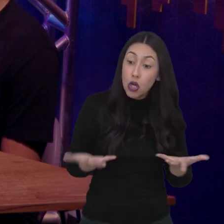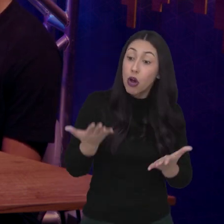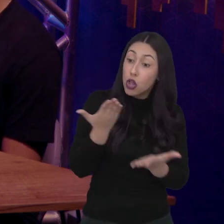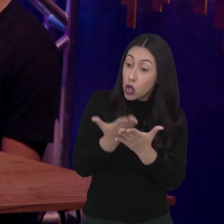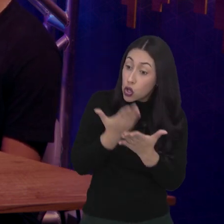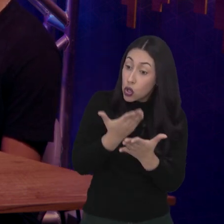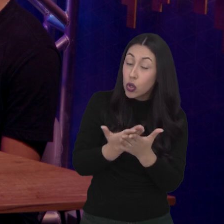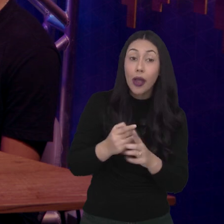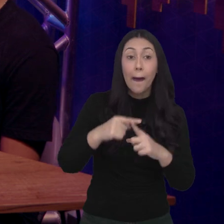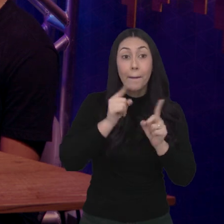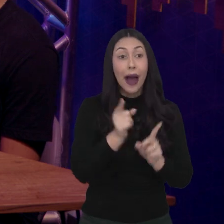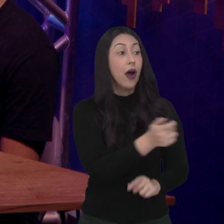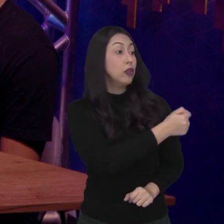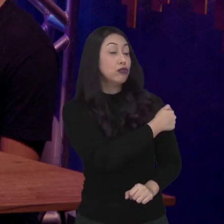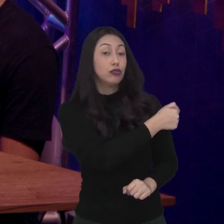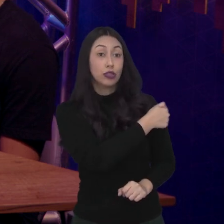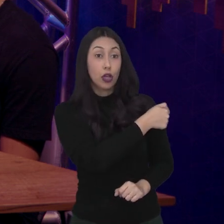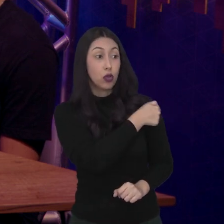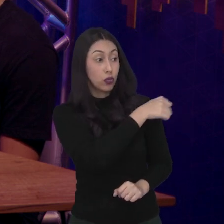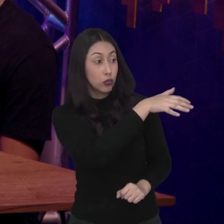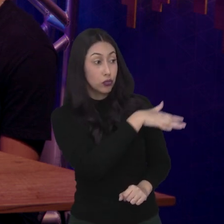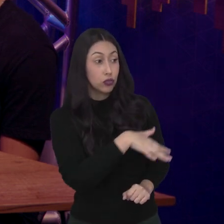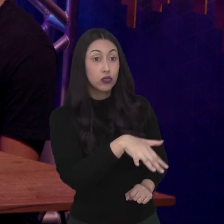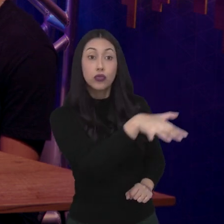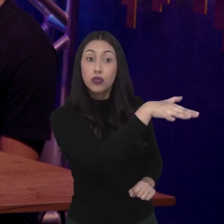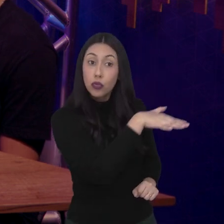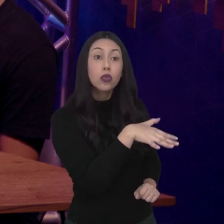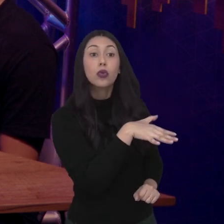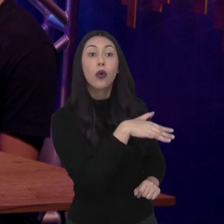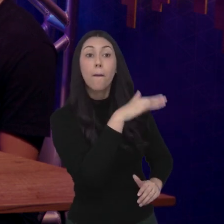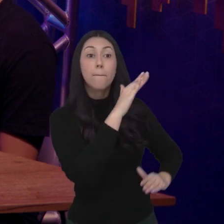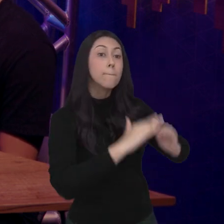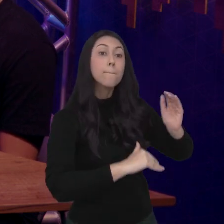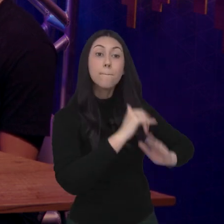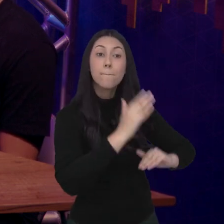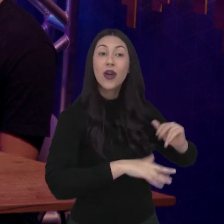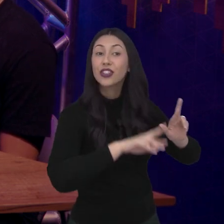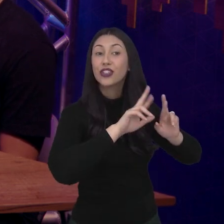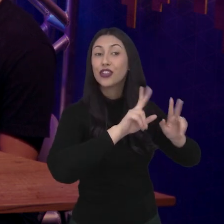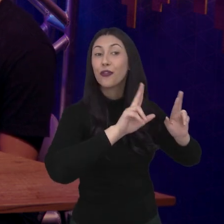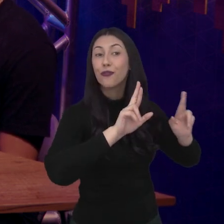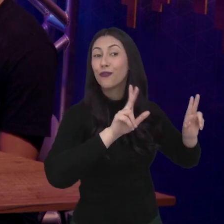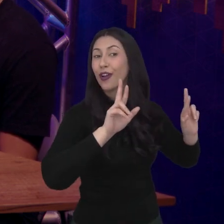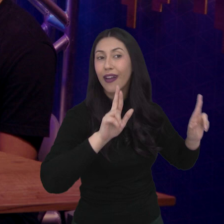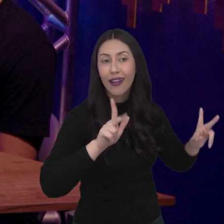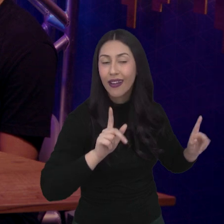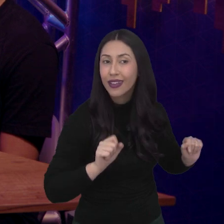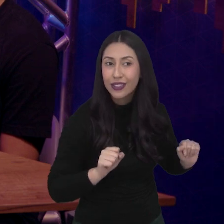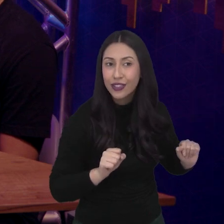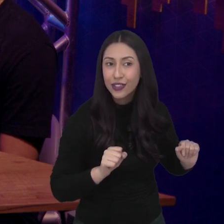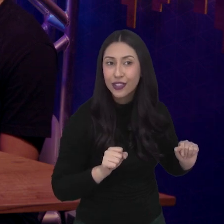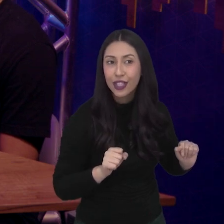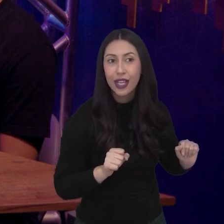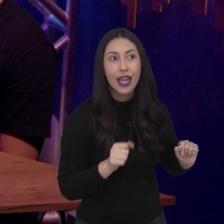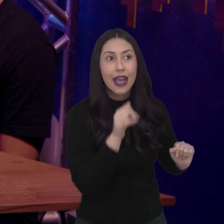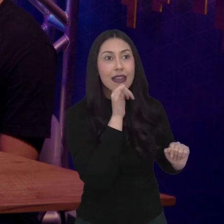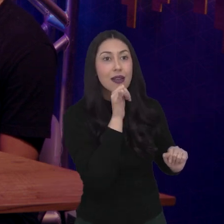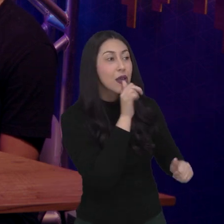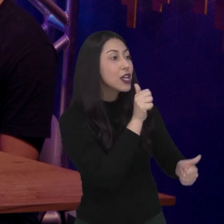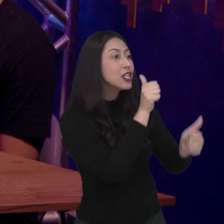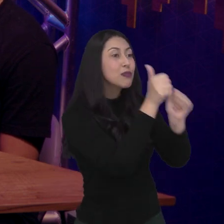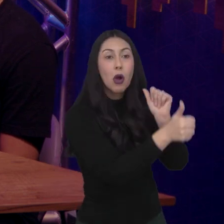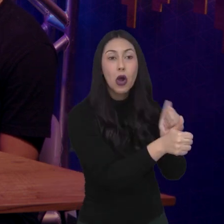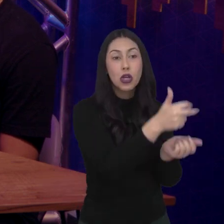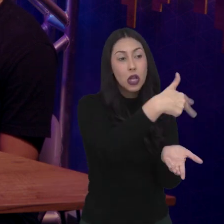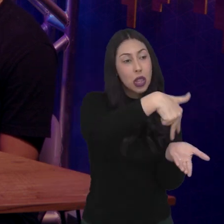notas. Só que os alunos que geralmente faziam algumas atividades extracurriculares, né, praticavam esporte